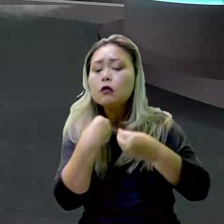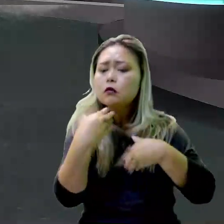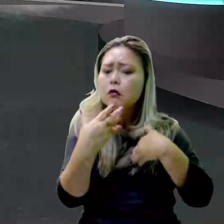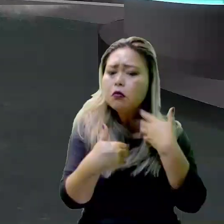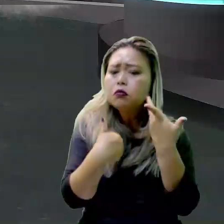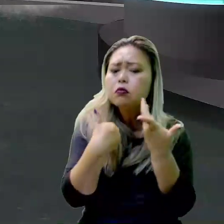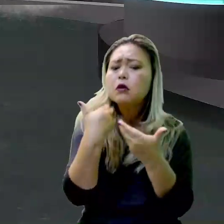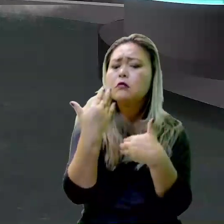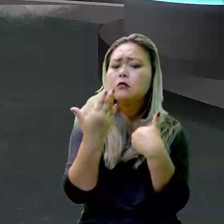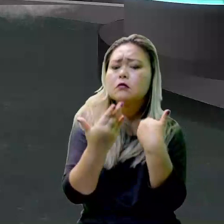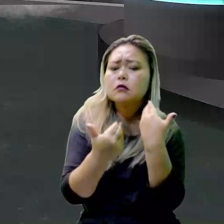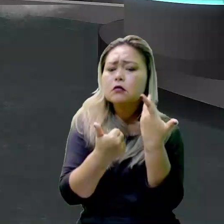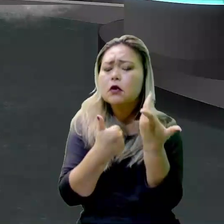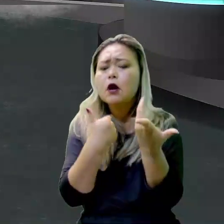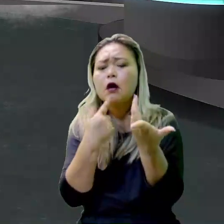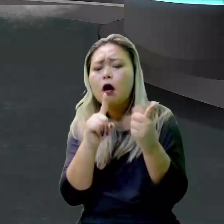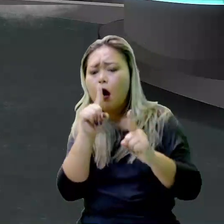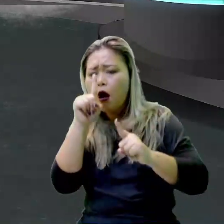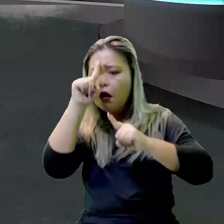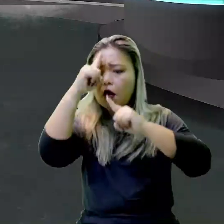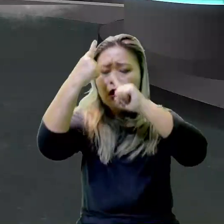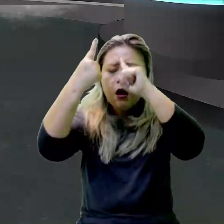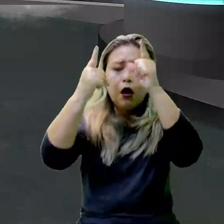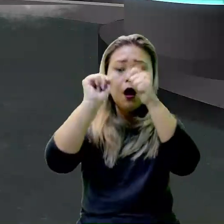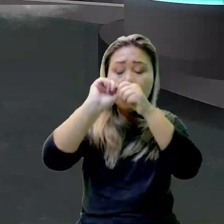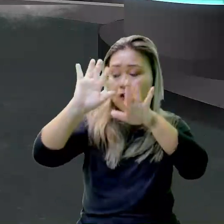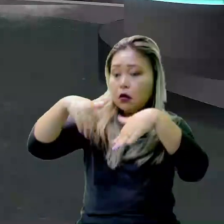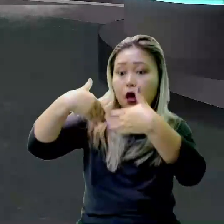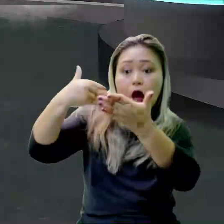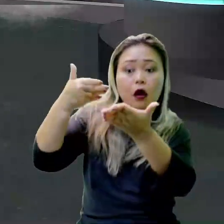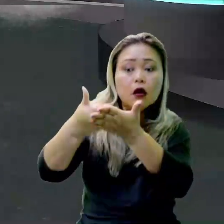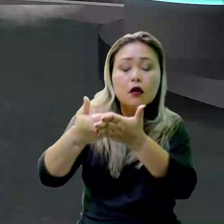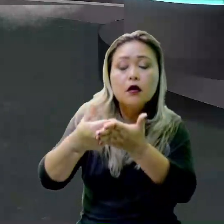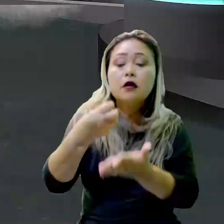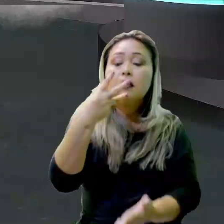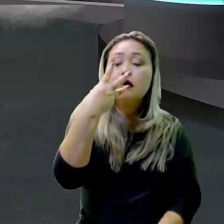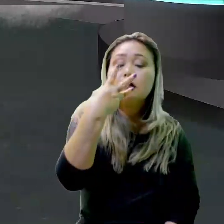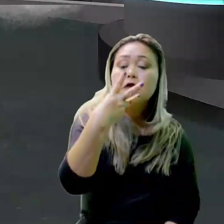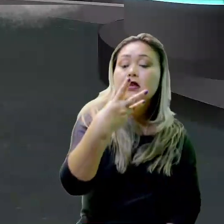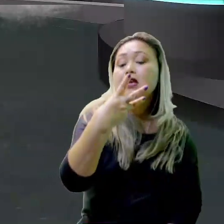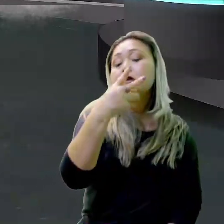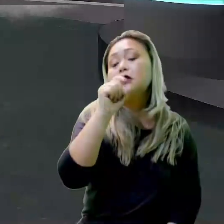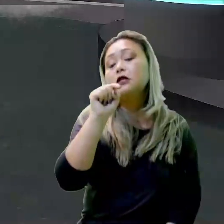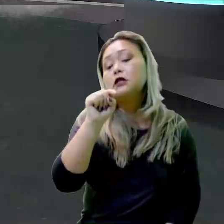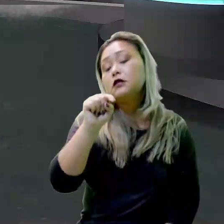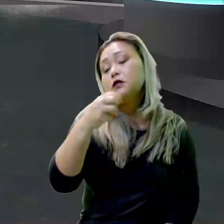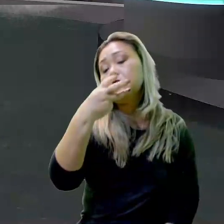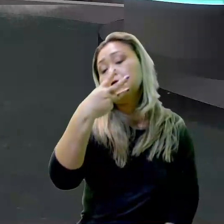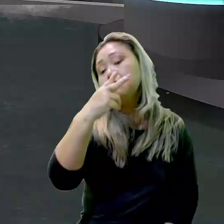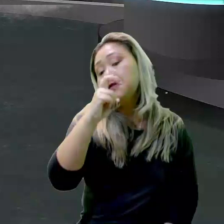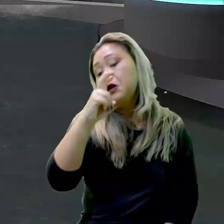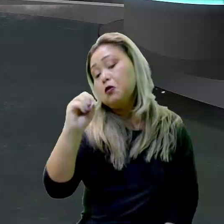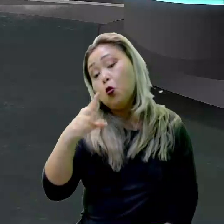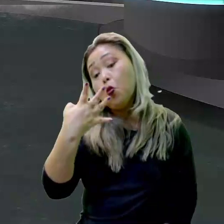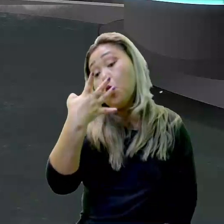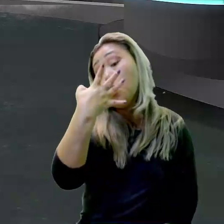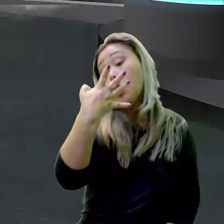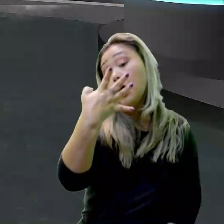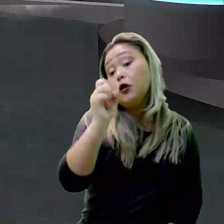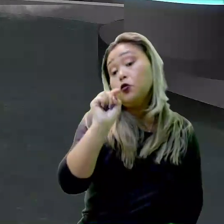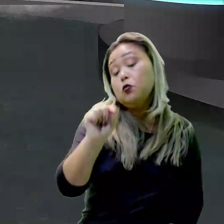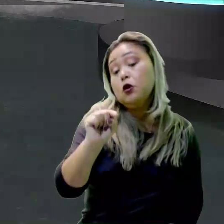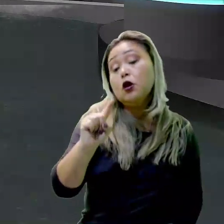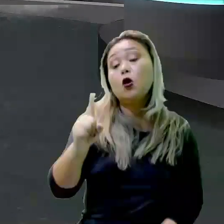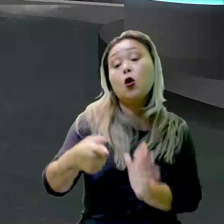foram desenvolvendo, criando, até chegarmos ali a 3.500 ou 4.000 antes